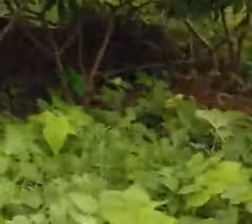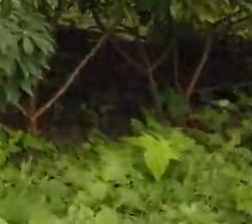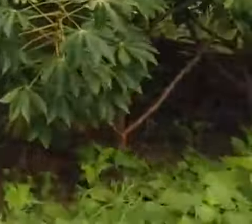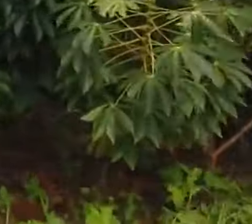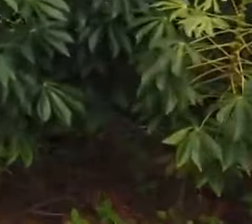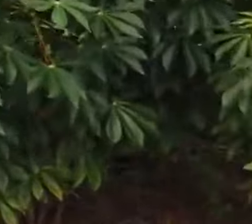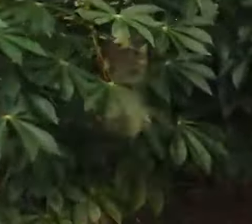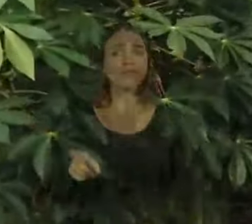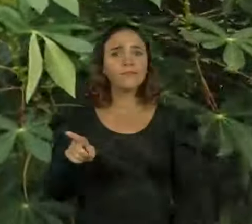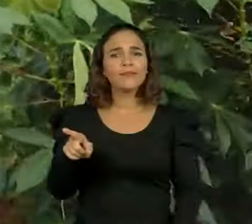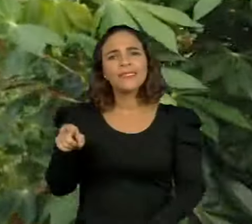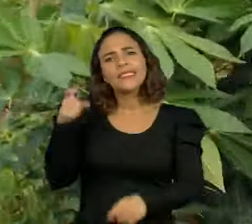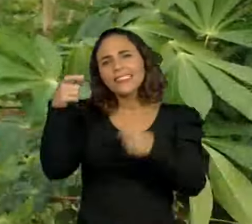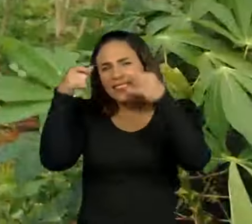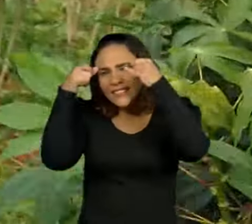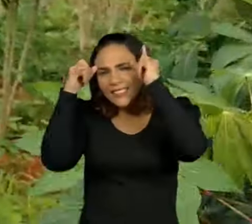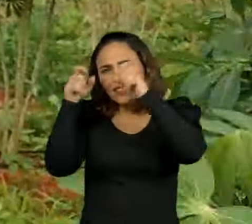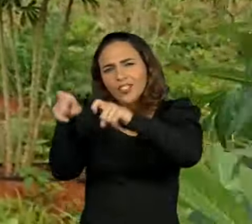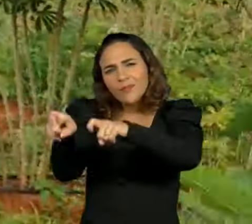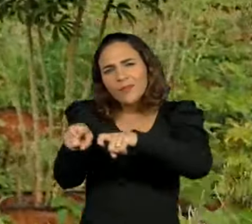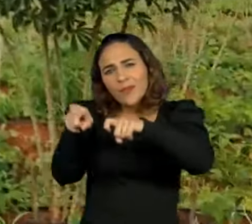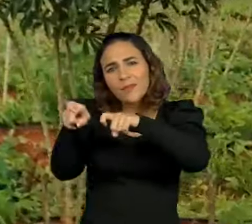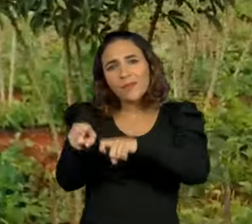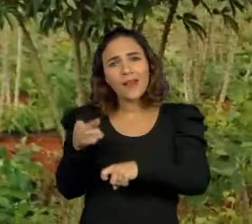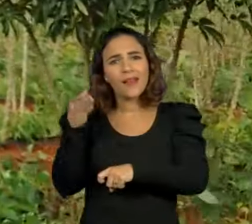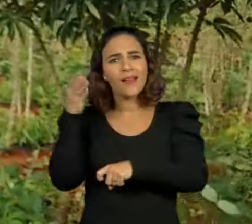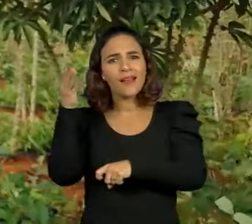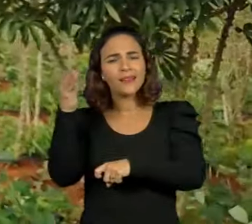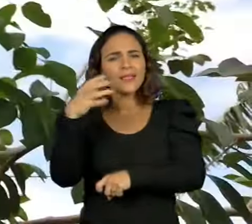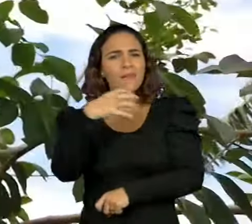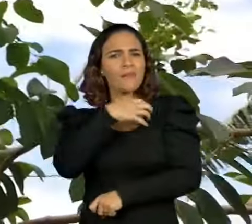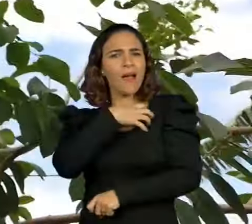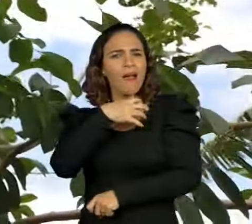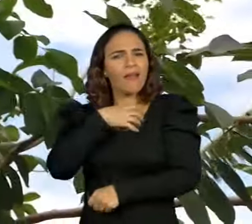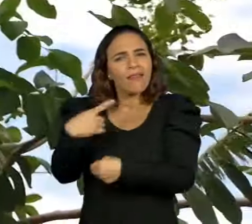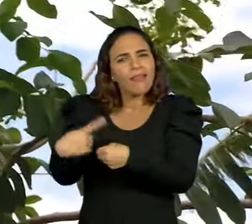No sítio do Marcelo, no sertão da Bahia, tem um pouco de tudo.